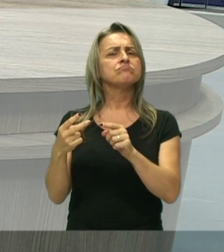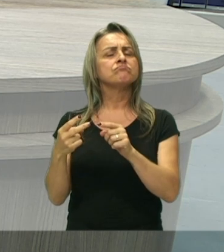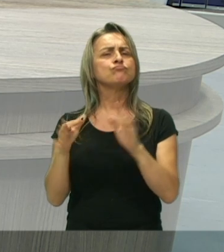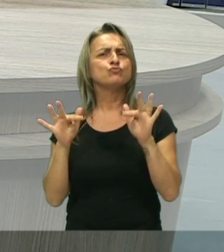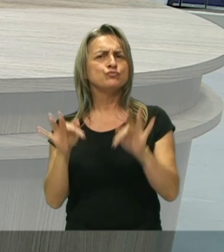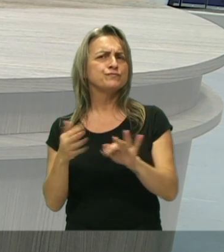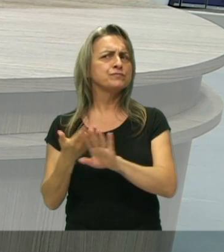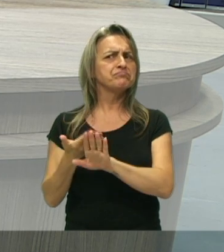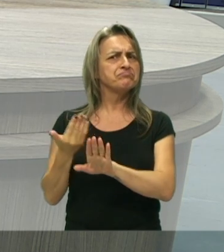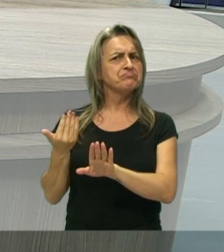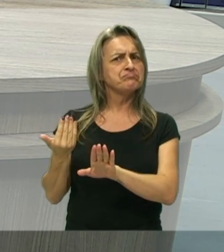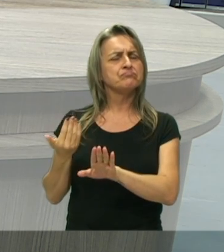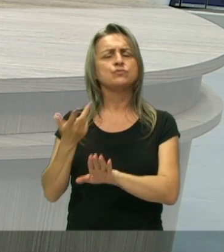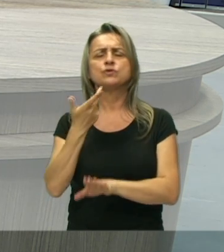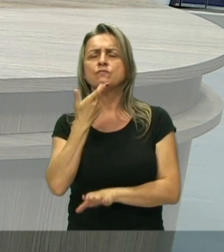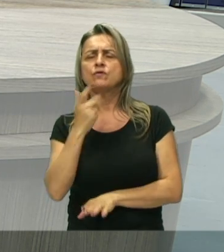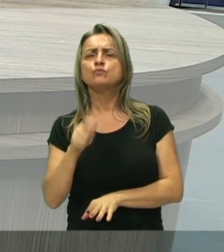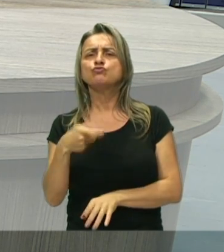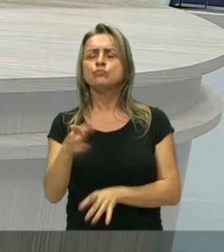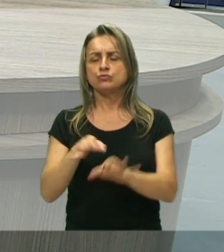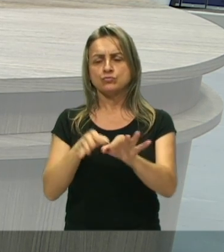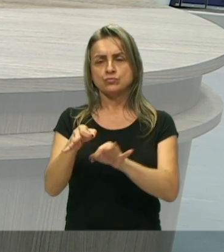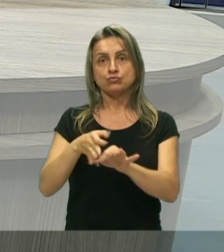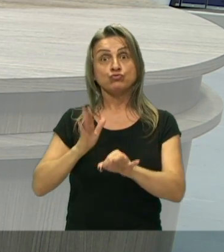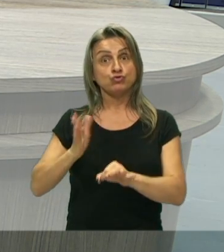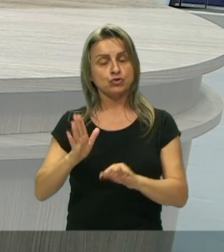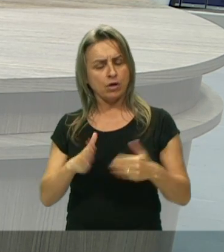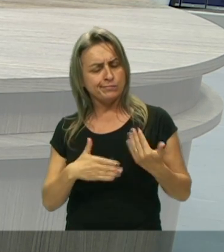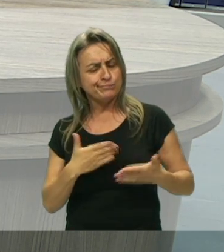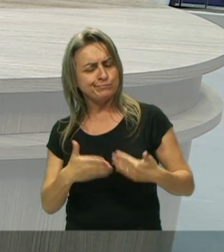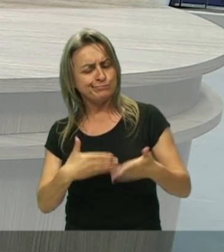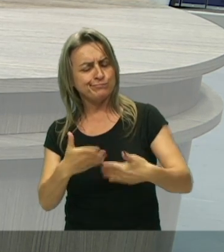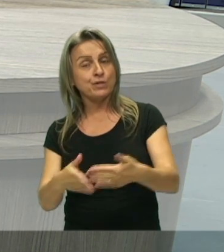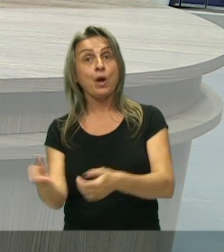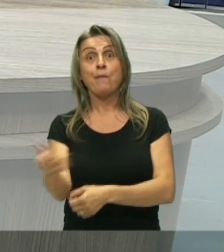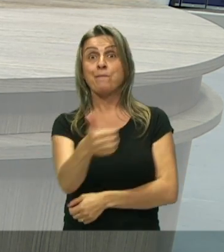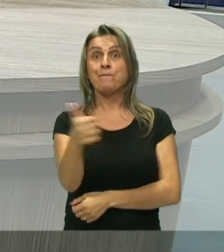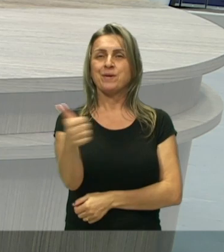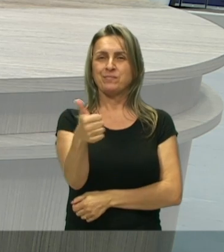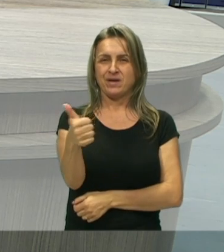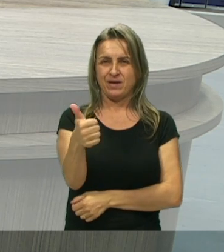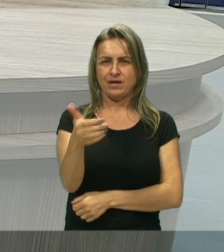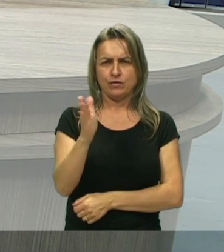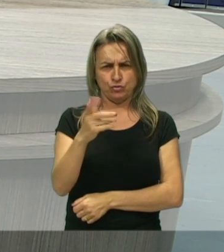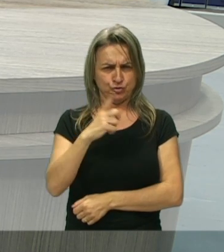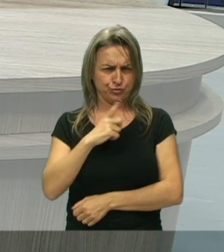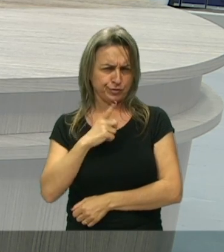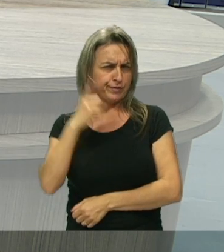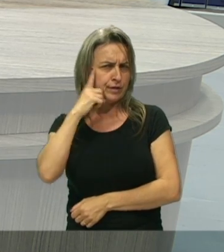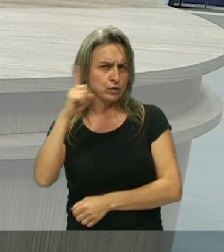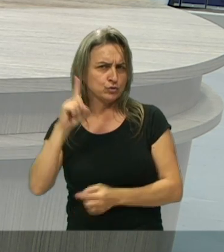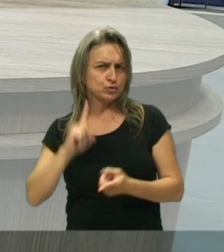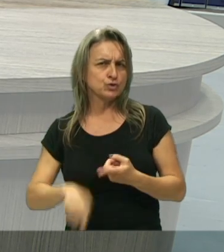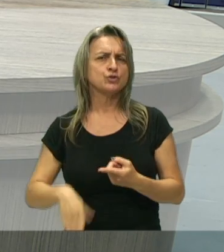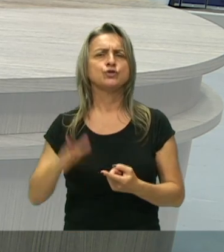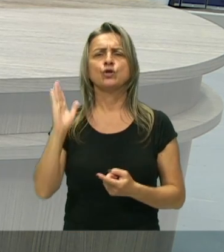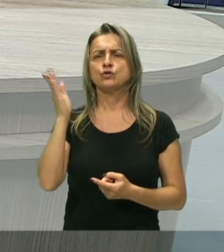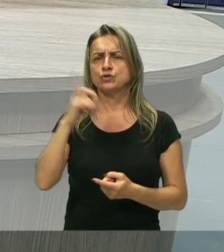aqui, né, que já os preparativos já estão andando pelo menos para essa primeira, você já tem toda a data, o cronograma.